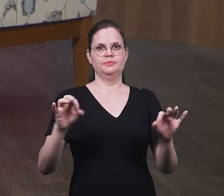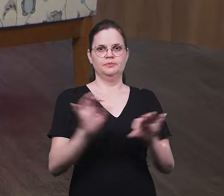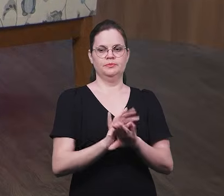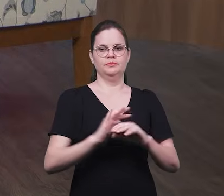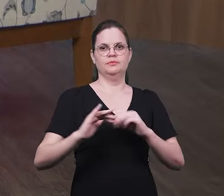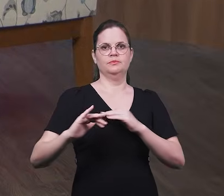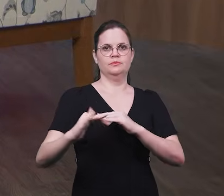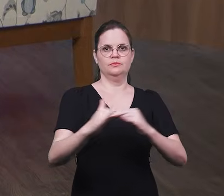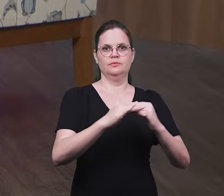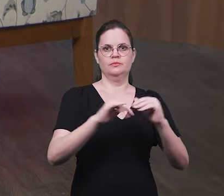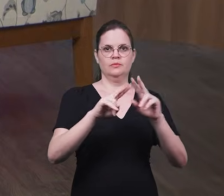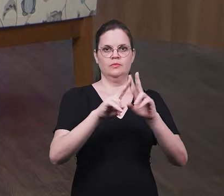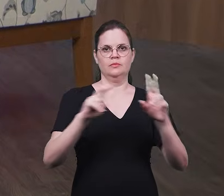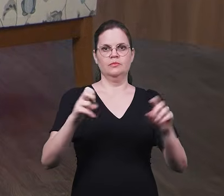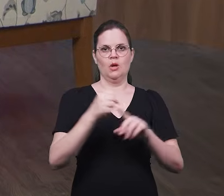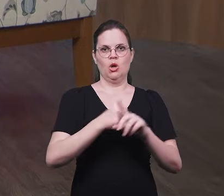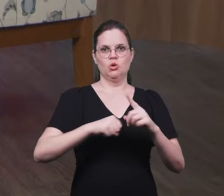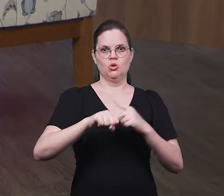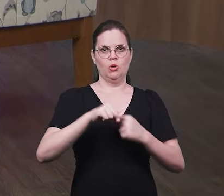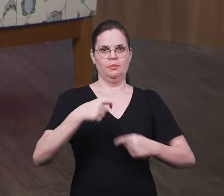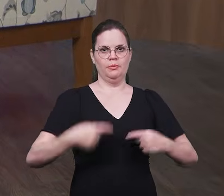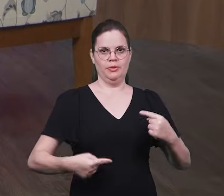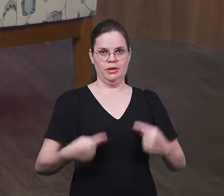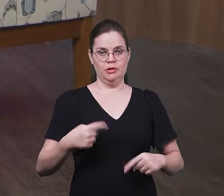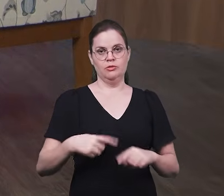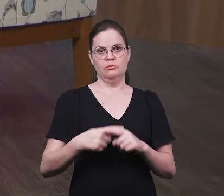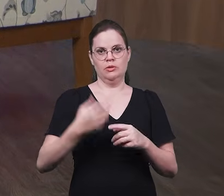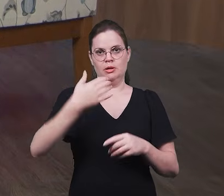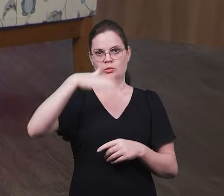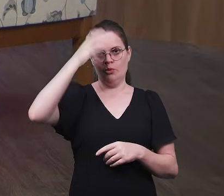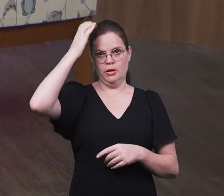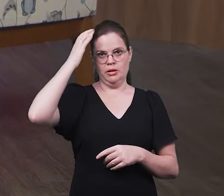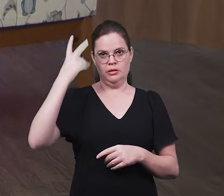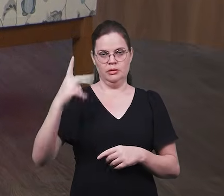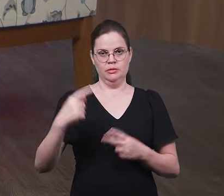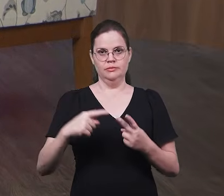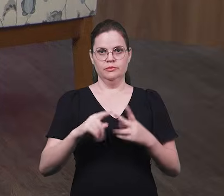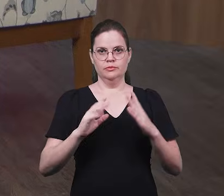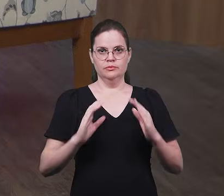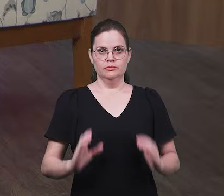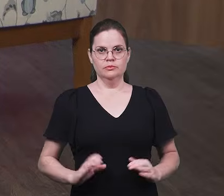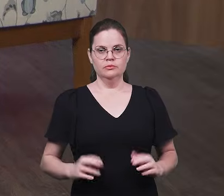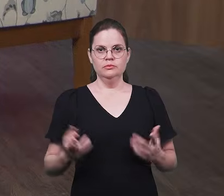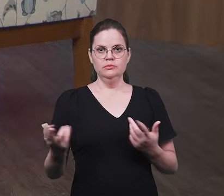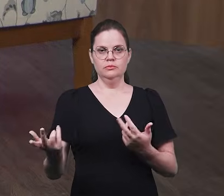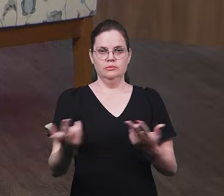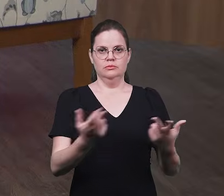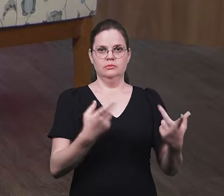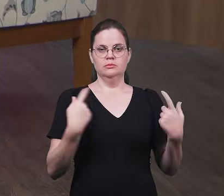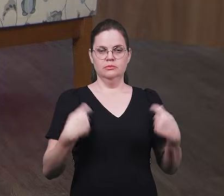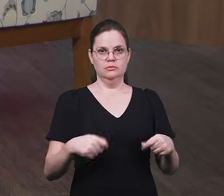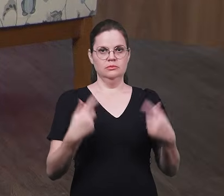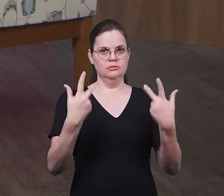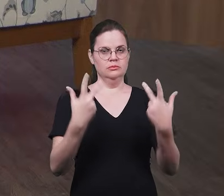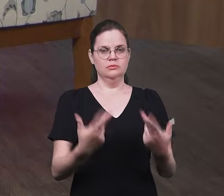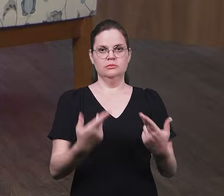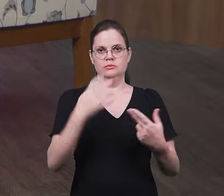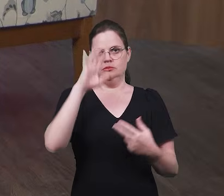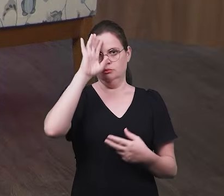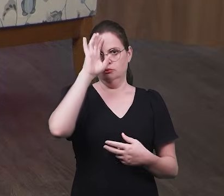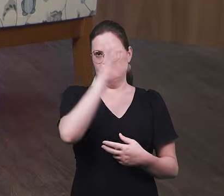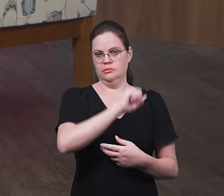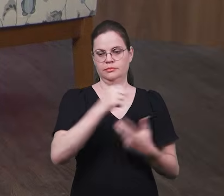queria estabelecer um padrão sociopolítico, porque era o reino, um padrão comportamental, porque